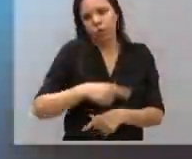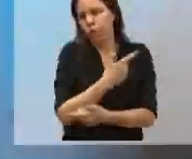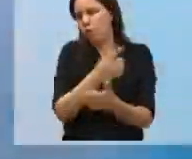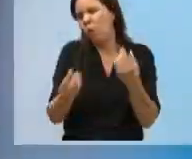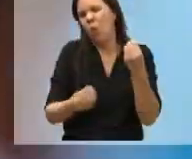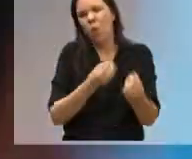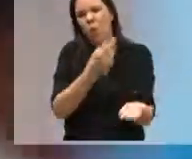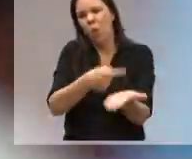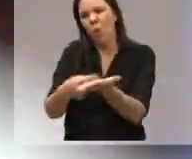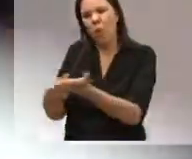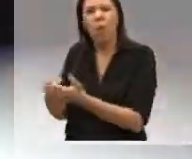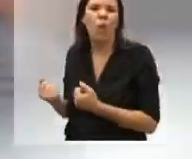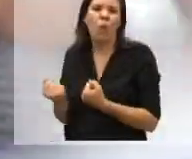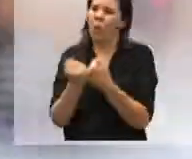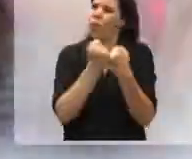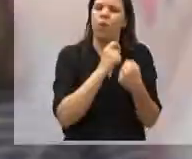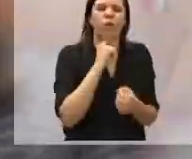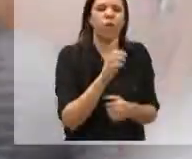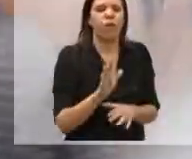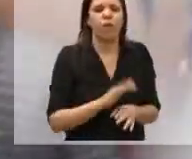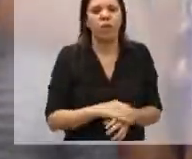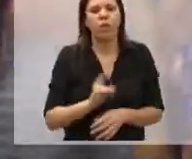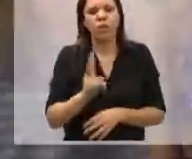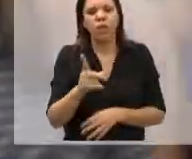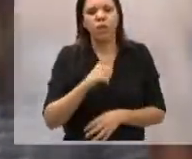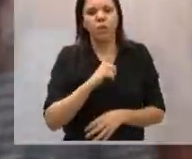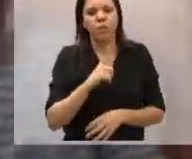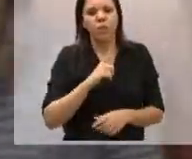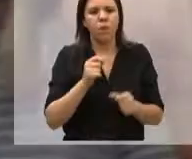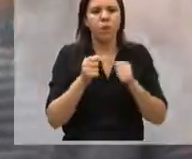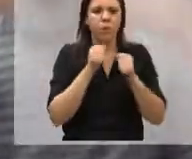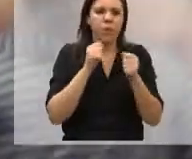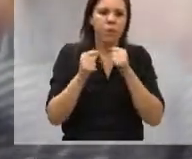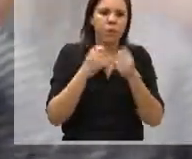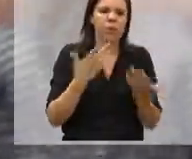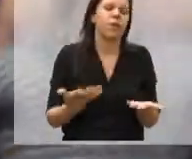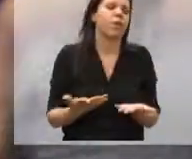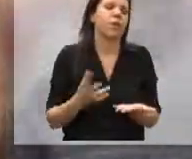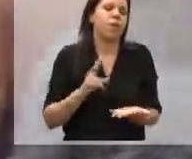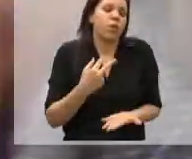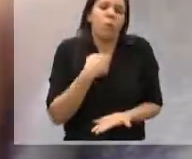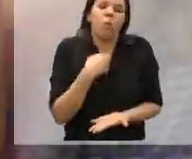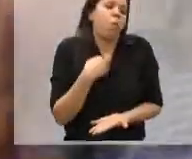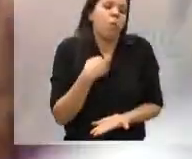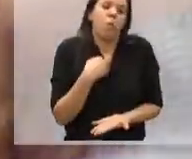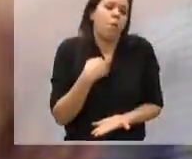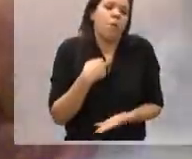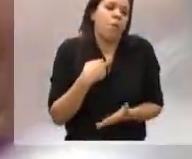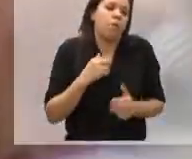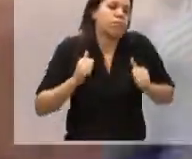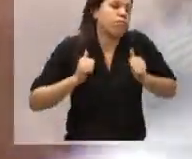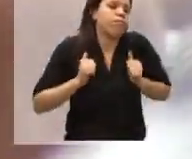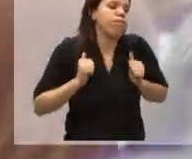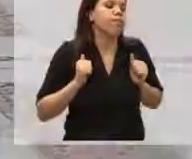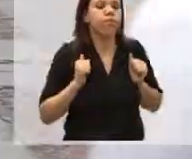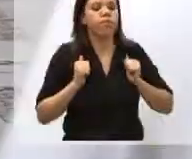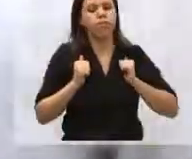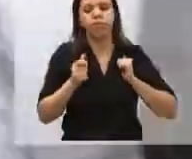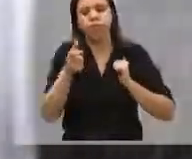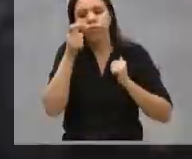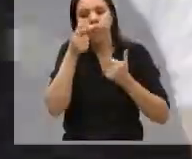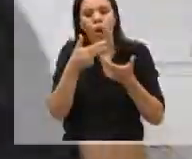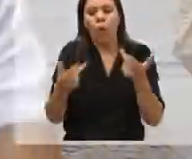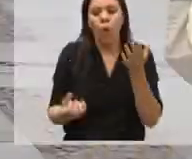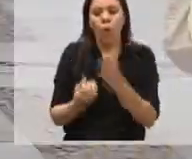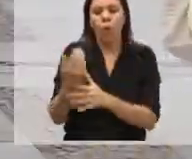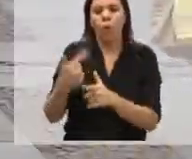tem com quem contar. A gente não pode, eu digo sempre nas minhas entrevistas, que a gente não pode ficar impassível diante de uma